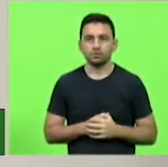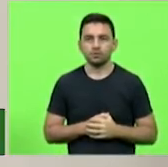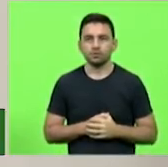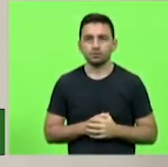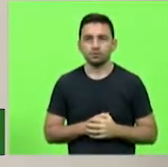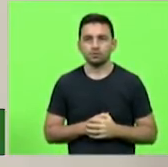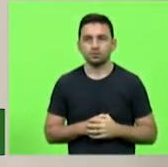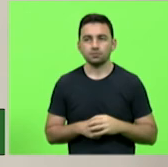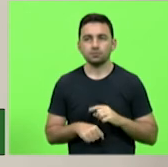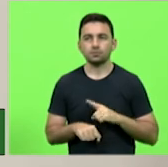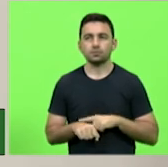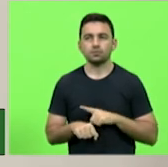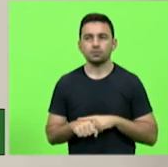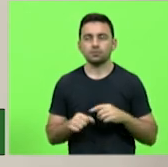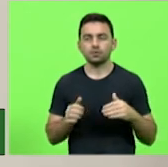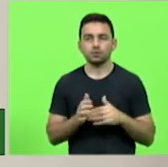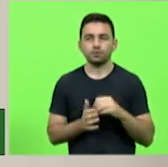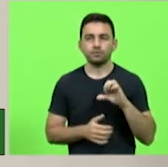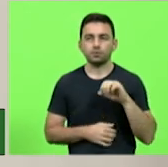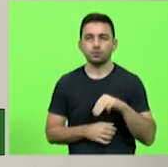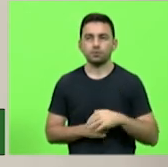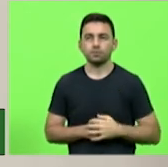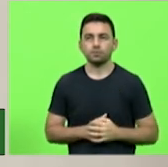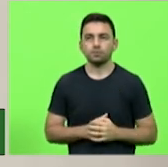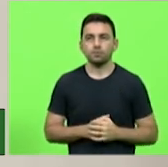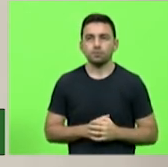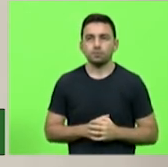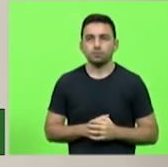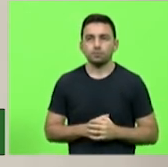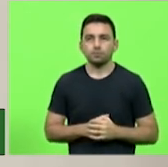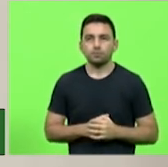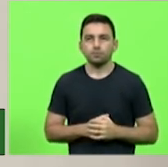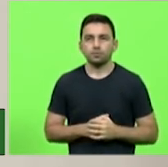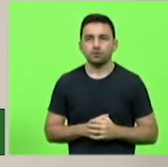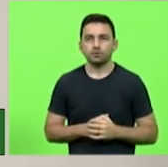terá 9 minutos, deputado.